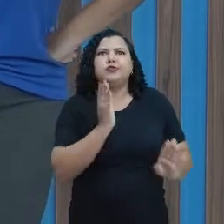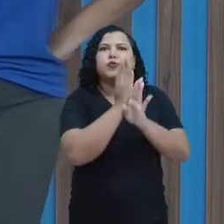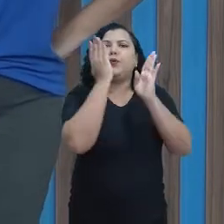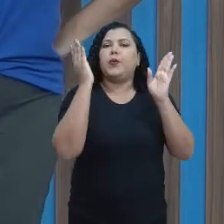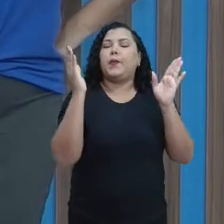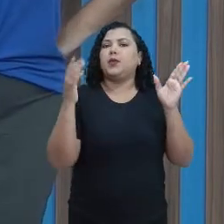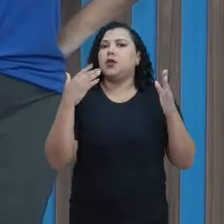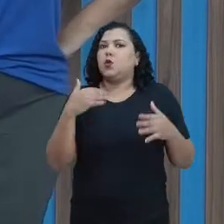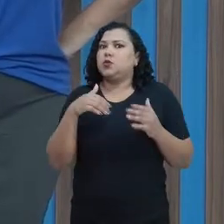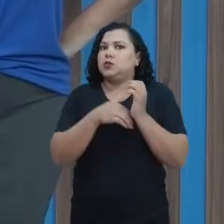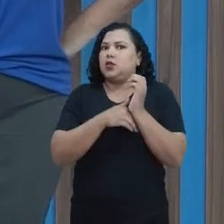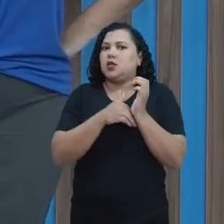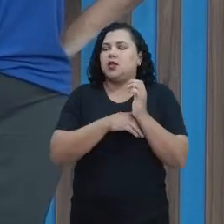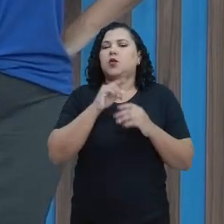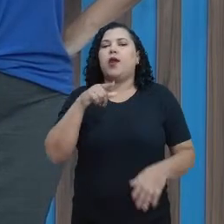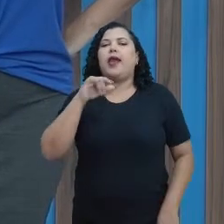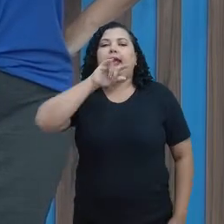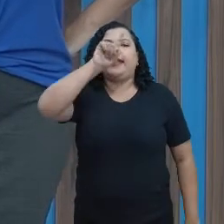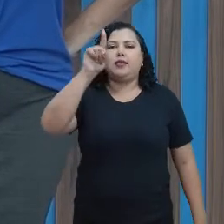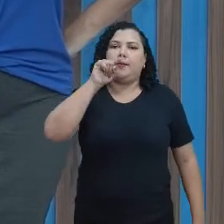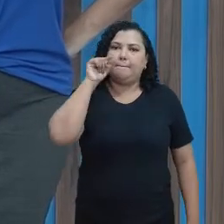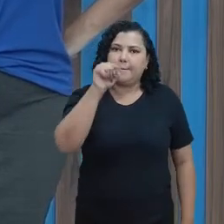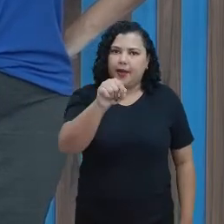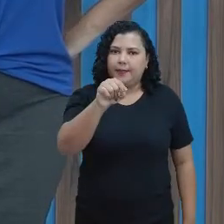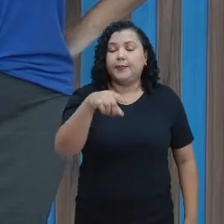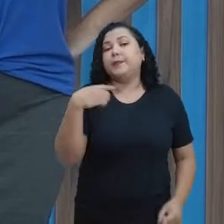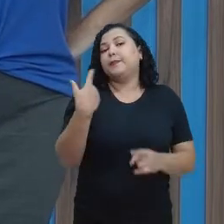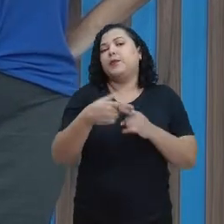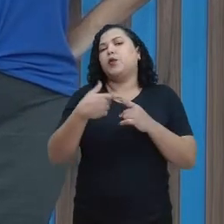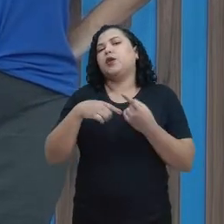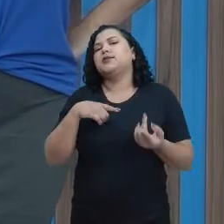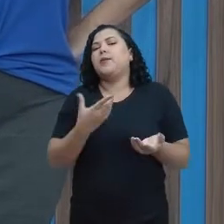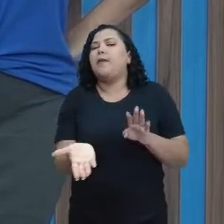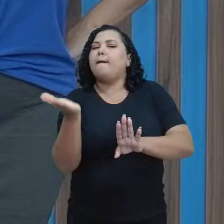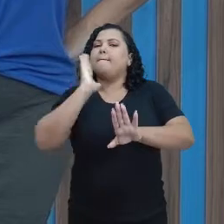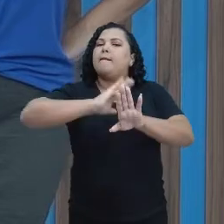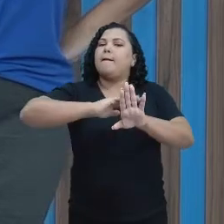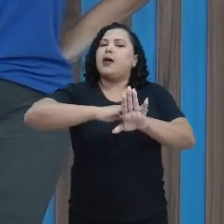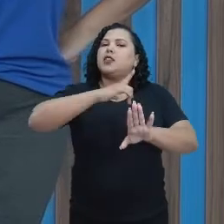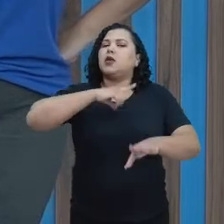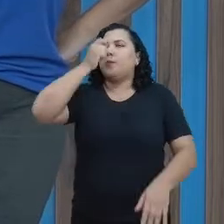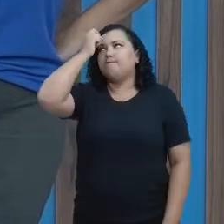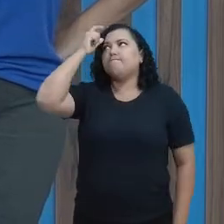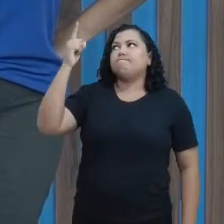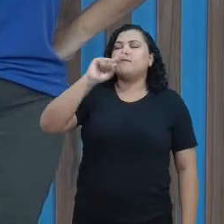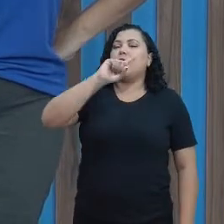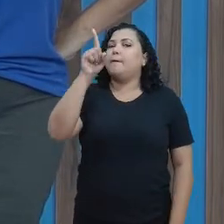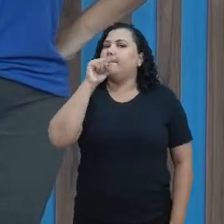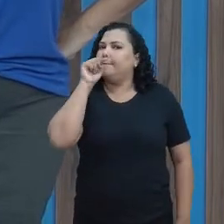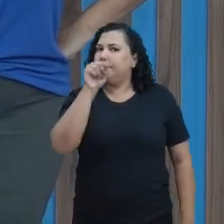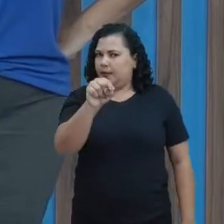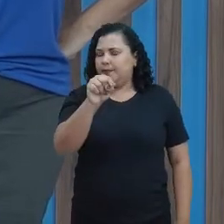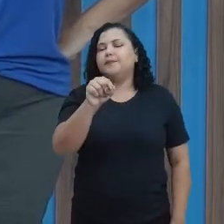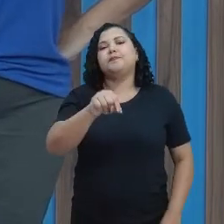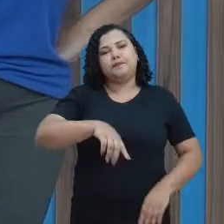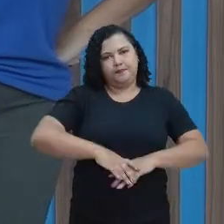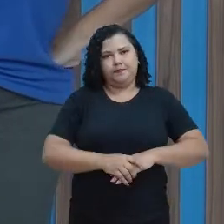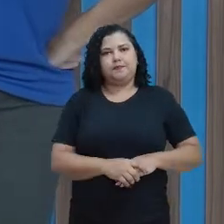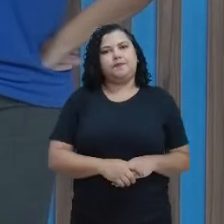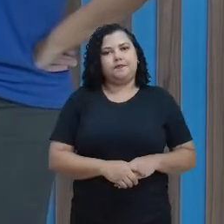pronome interrogativo. Por quê? Porque ele traz embutido em si uma ideia de pergunta, uma